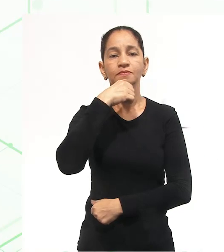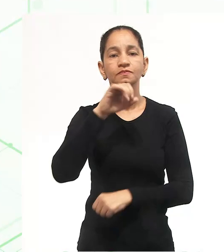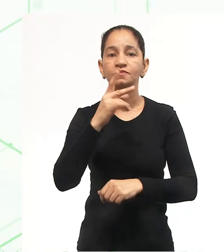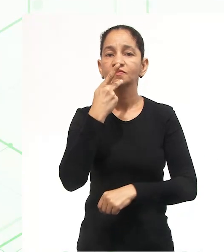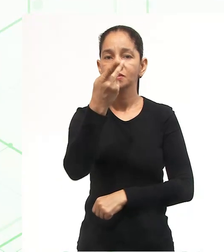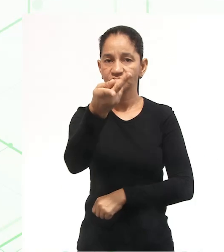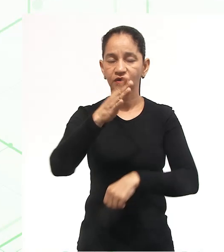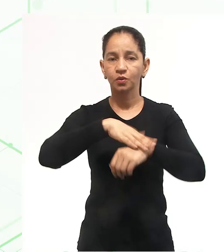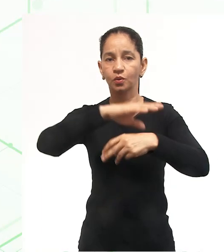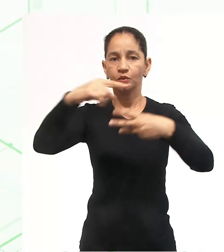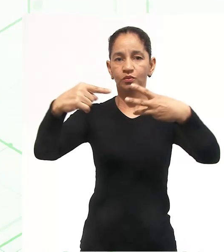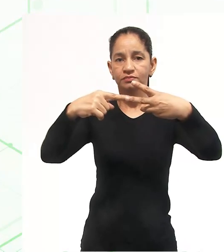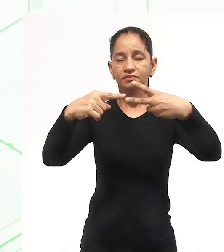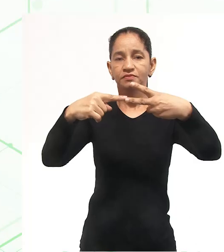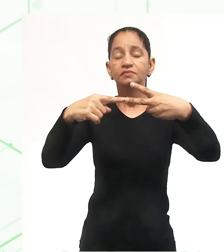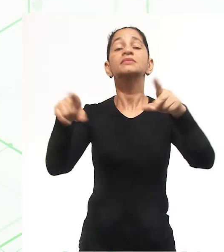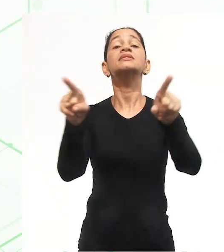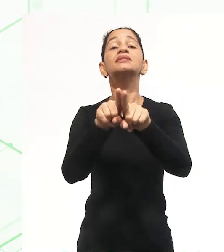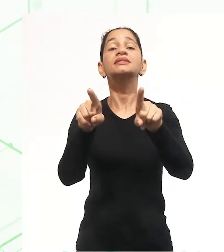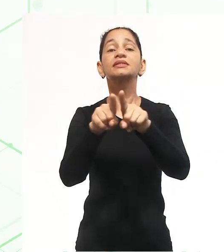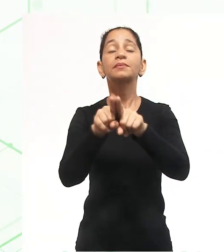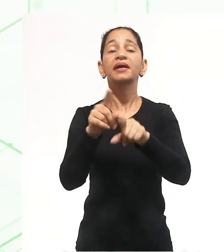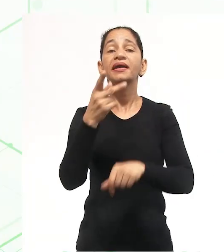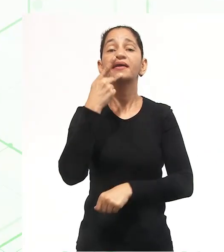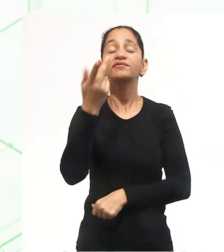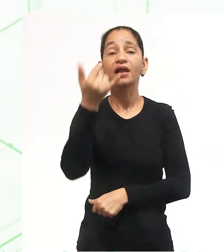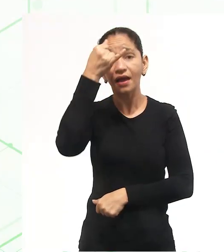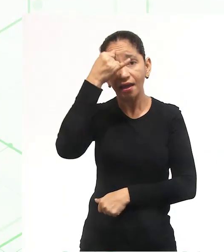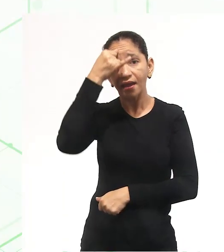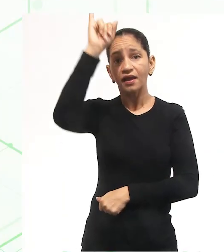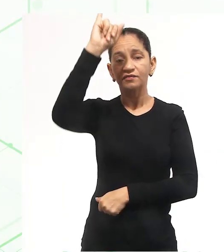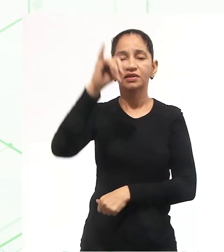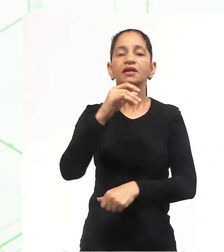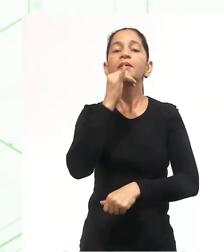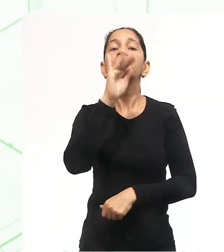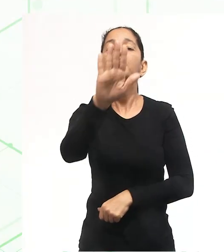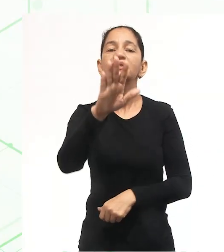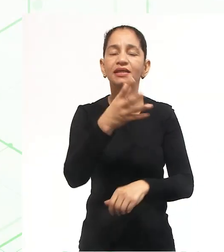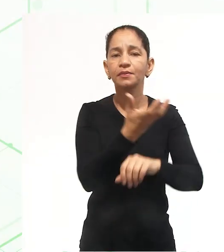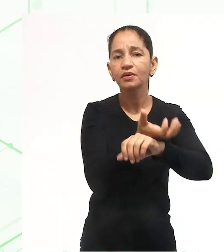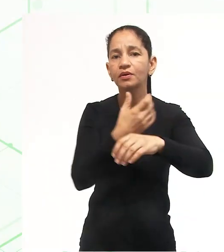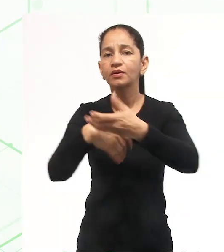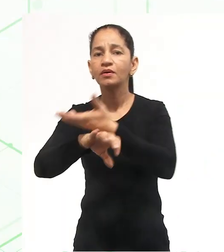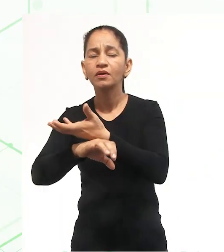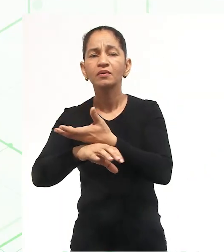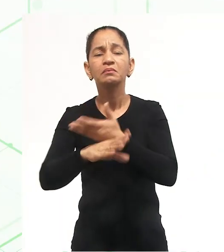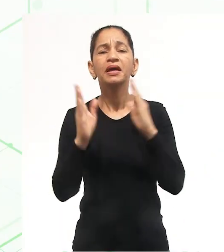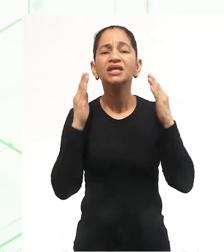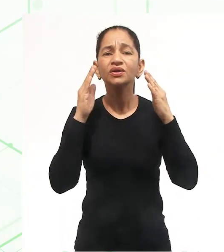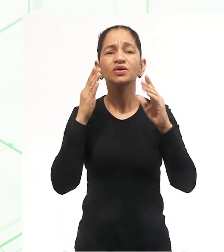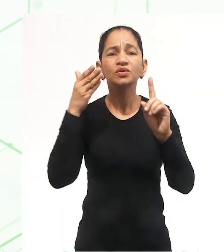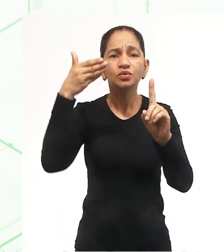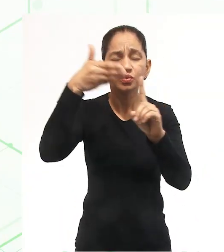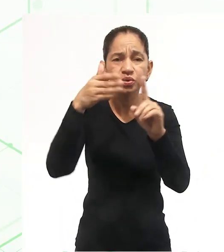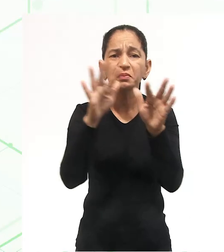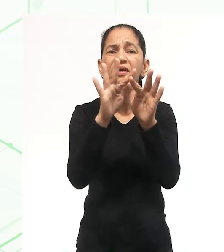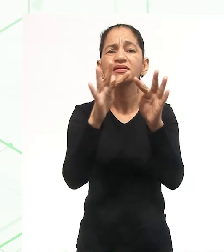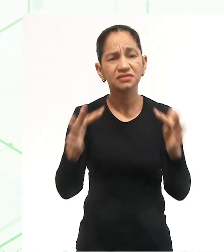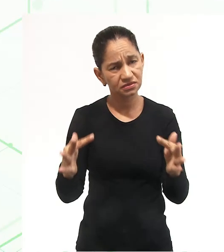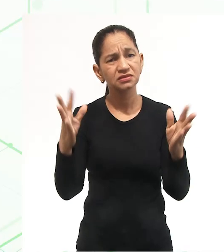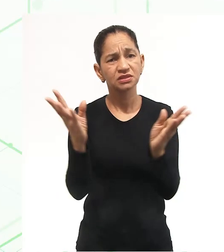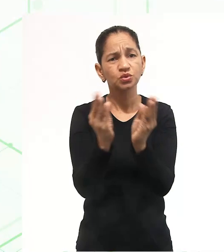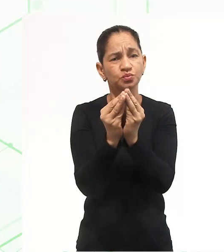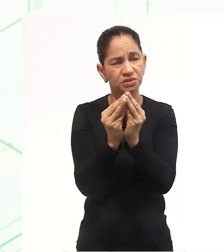gente trouxe o Morin, que ele fala da questão da evitar essa compartimentalização do ensino. Assim, de forma bem simplista,